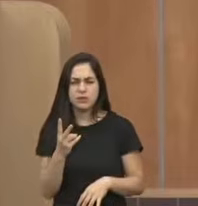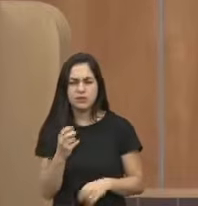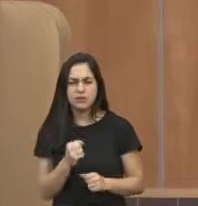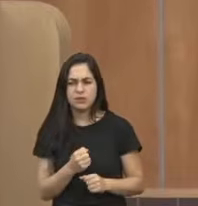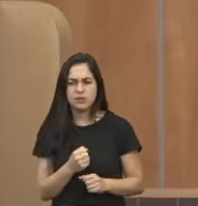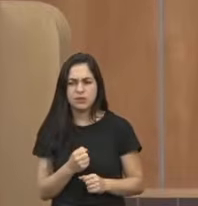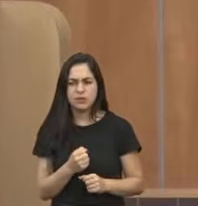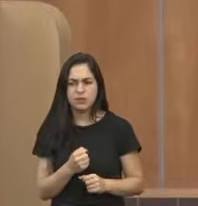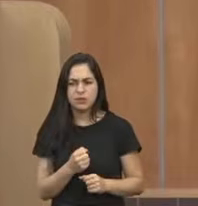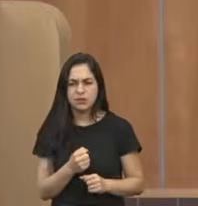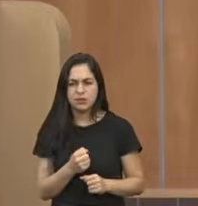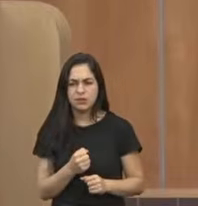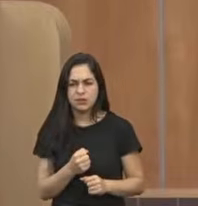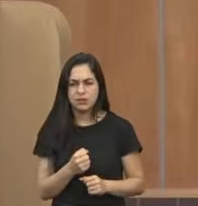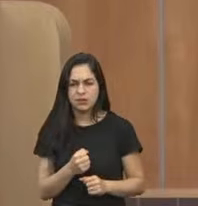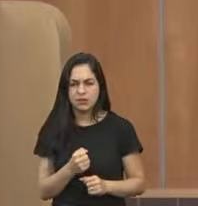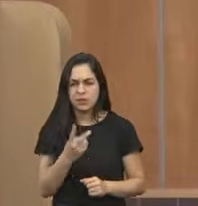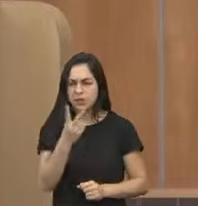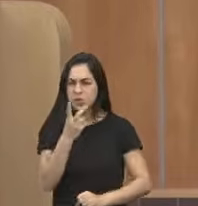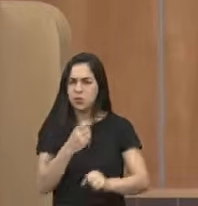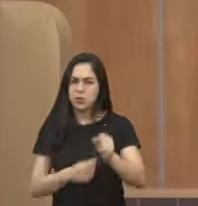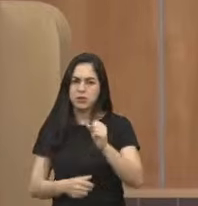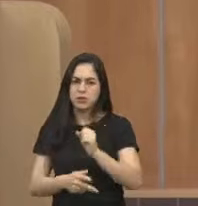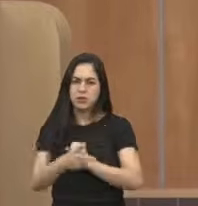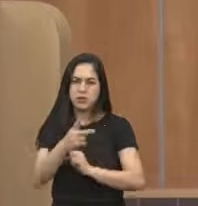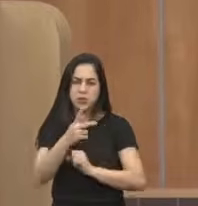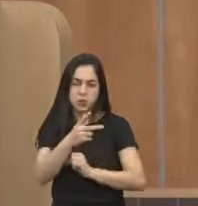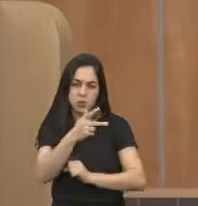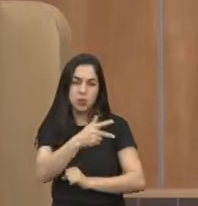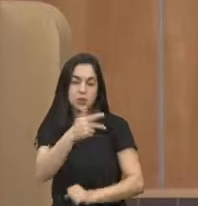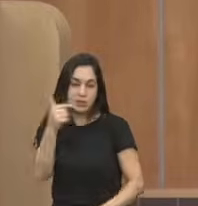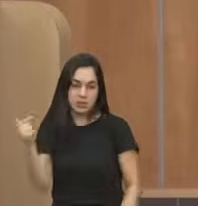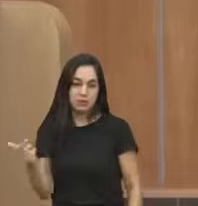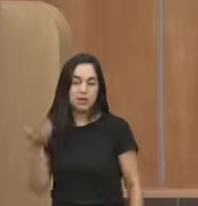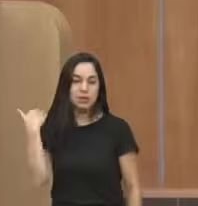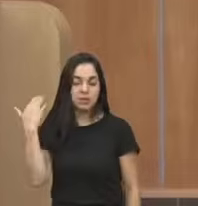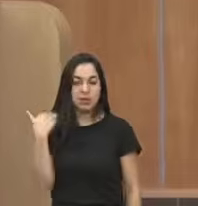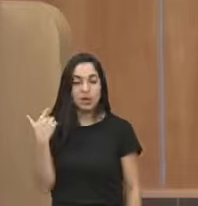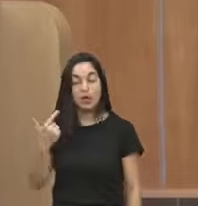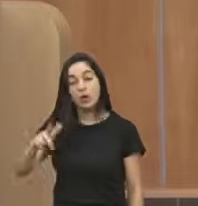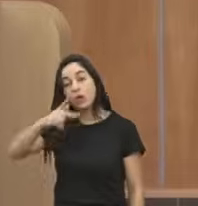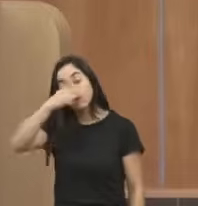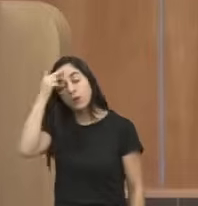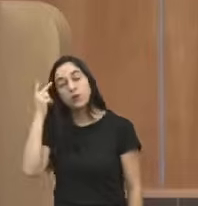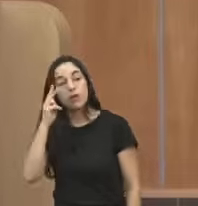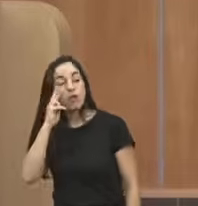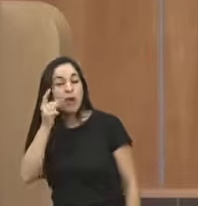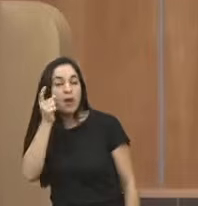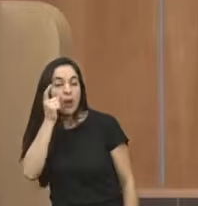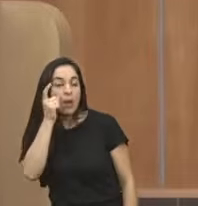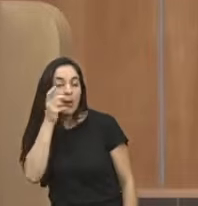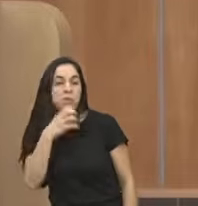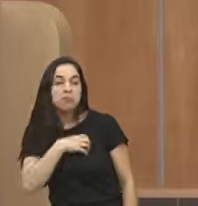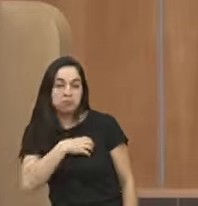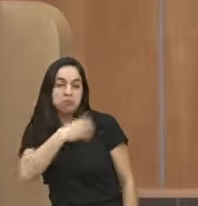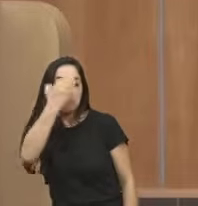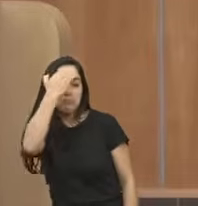projeto? Que outros que estavam assistindo se sentiram